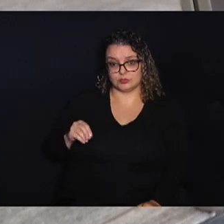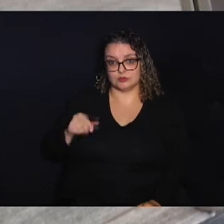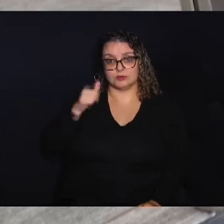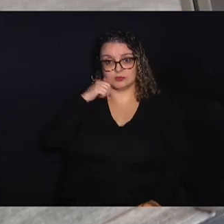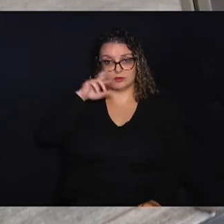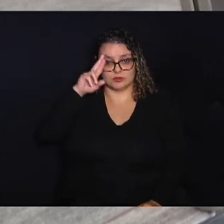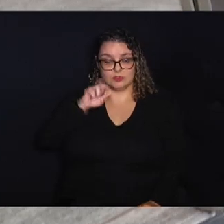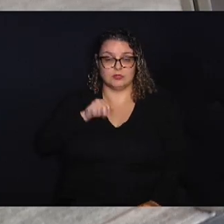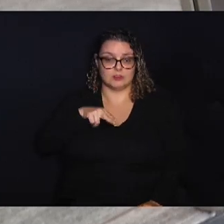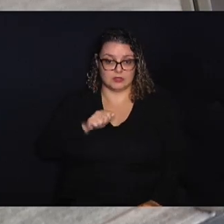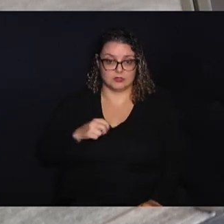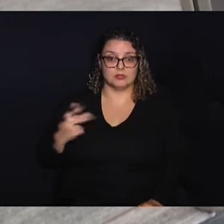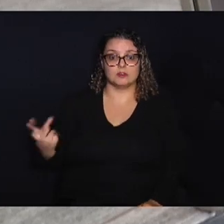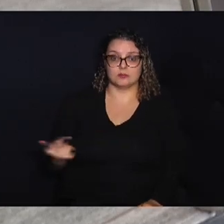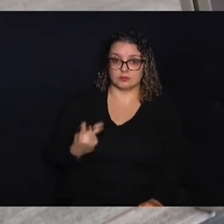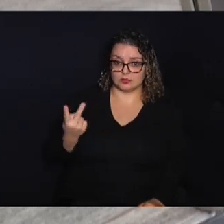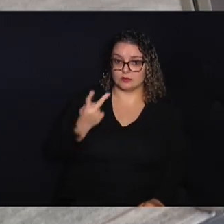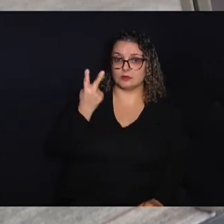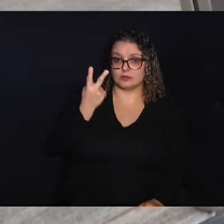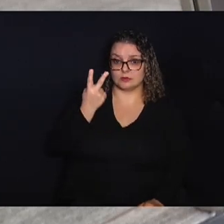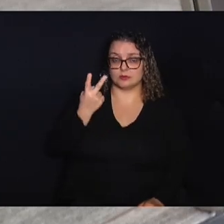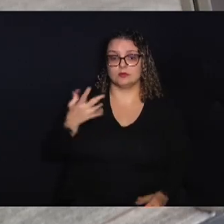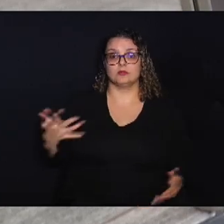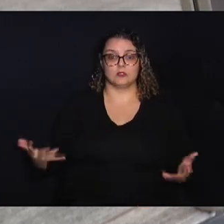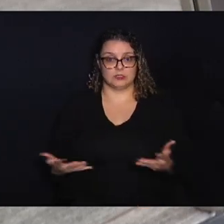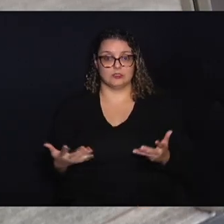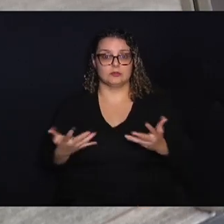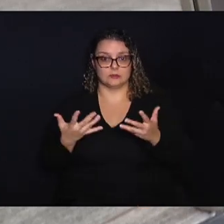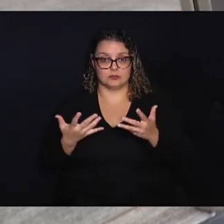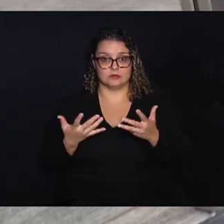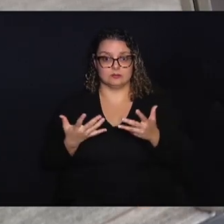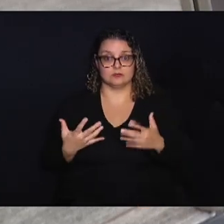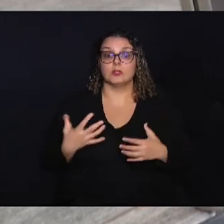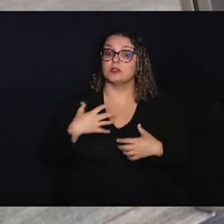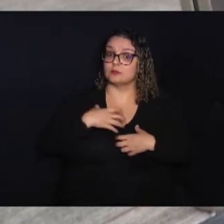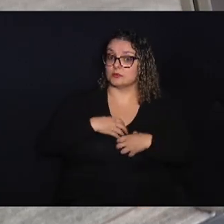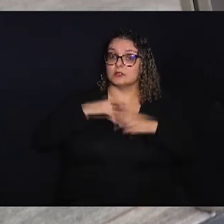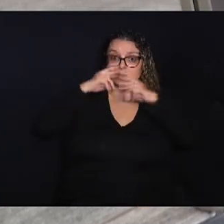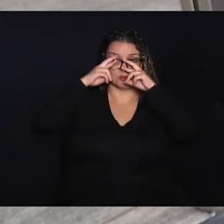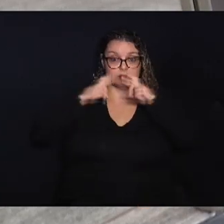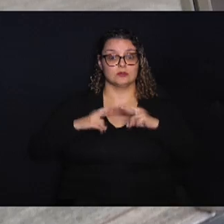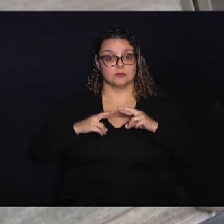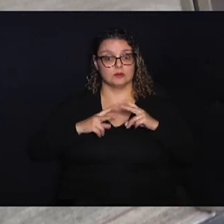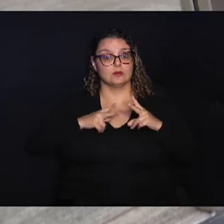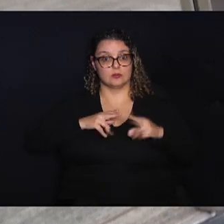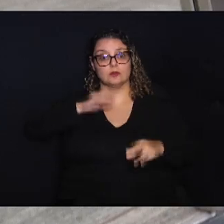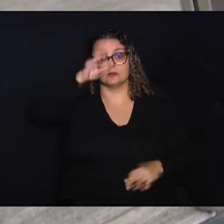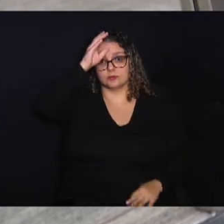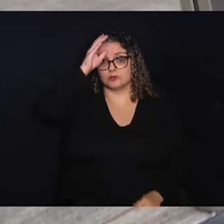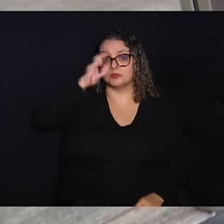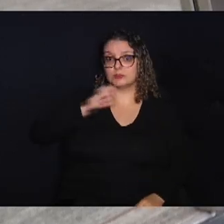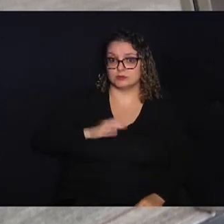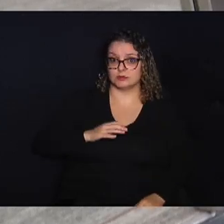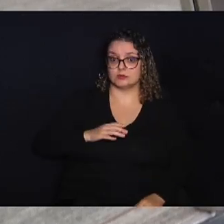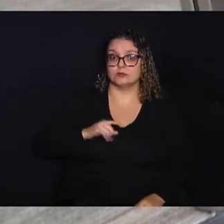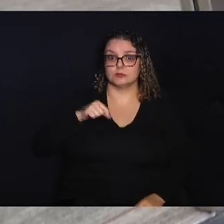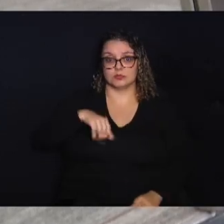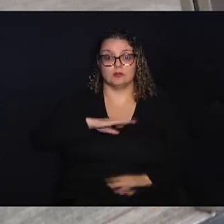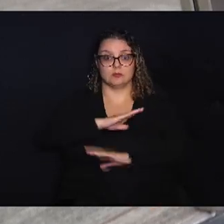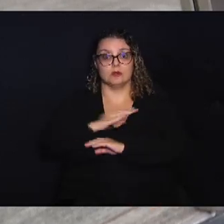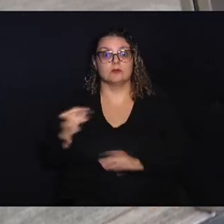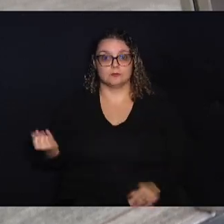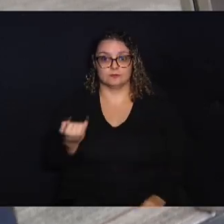Assim, valorizando a iniciativa, né? Eles se sentem respeitados como cidadãos e isso para a Câmara é